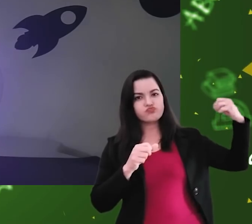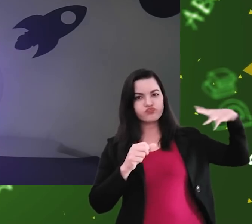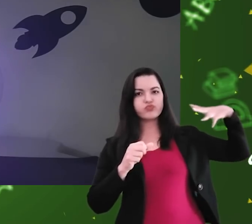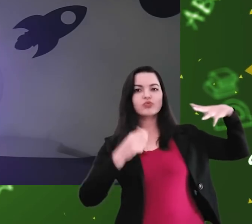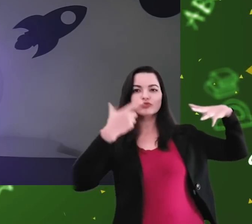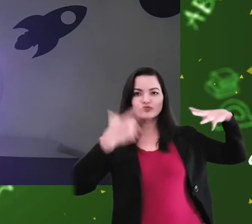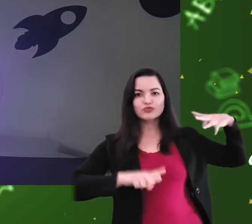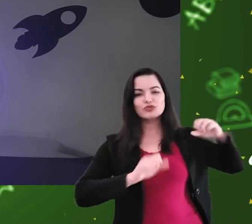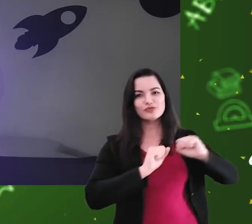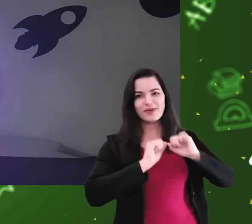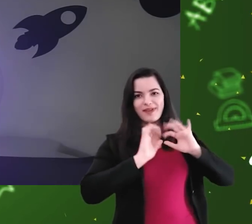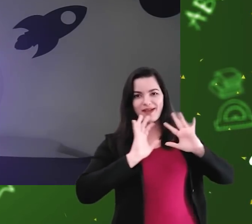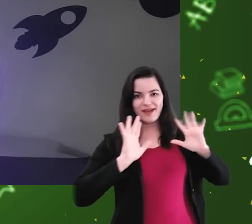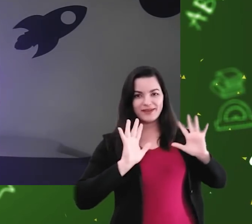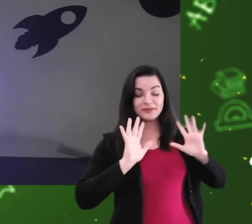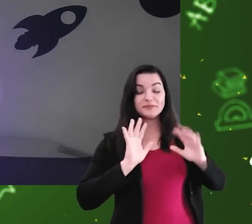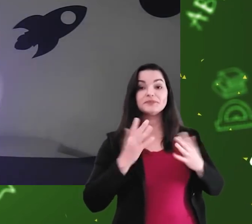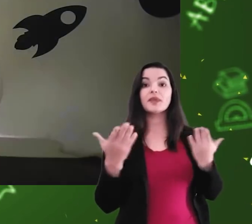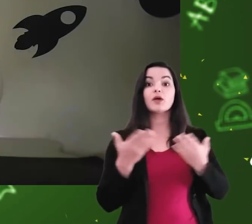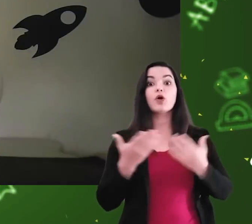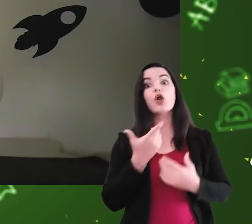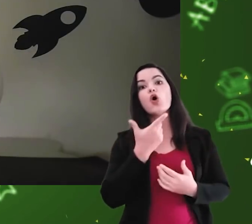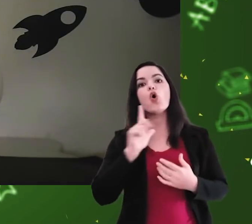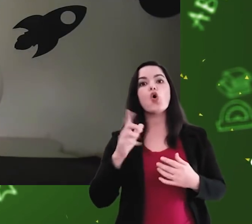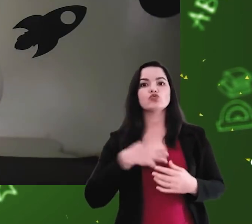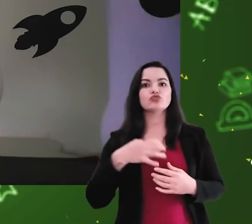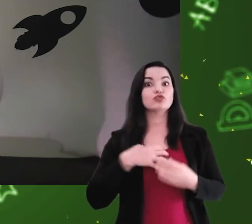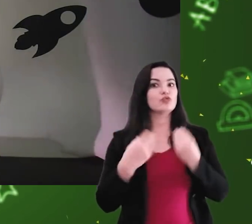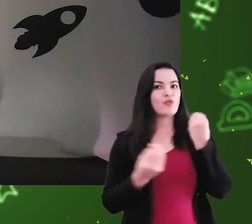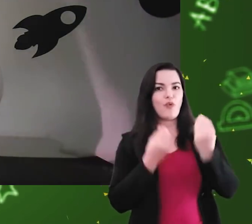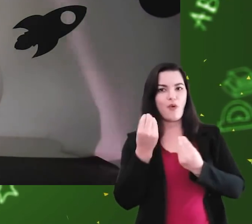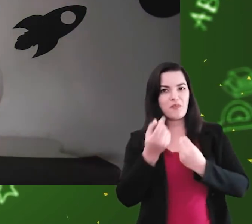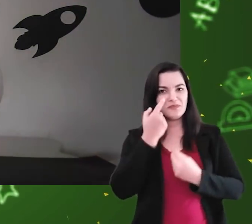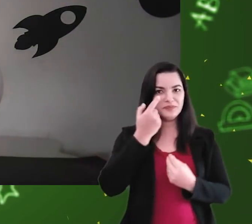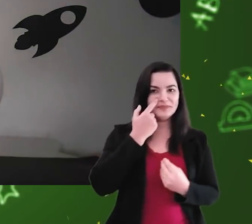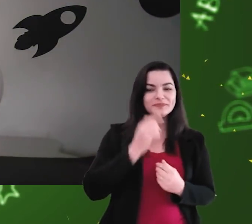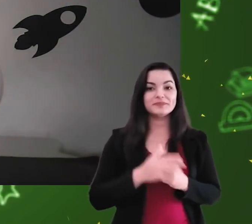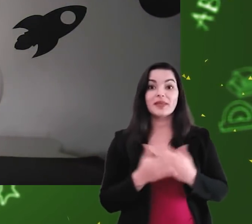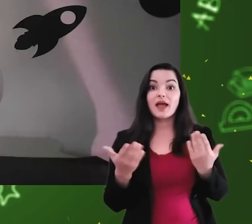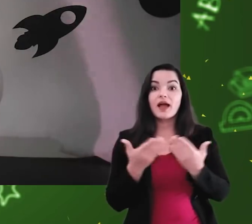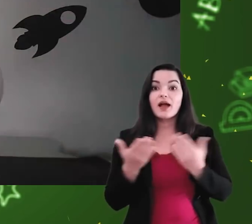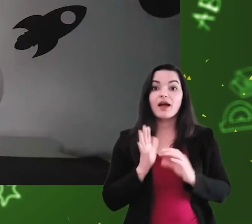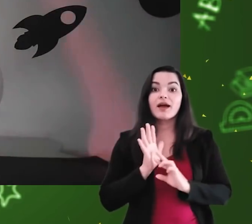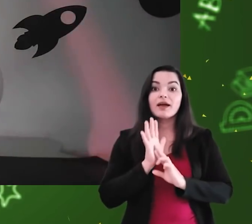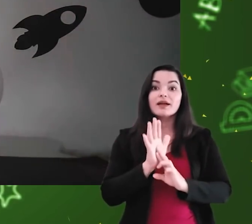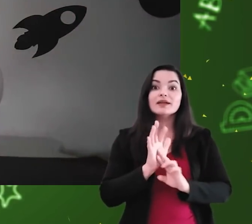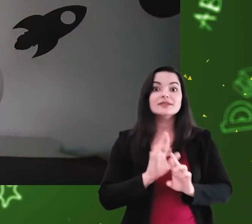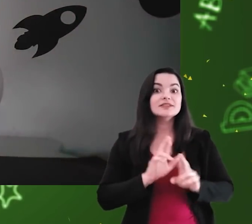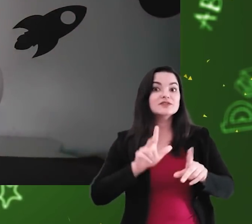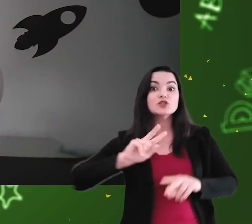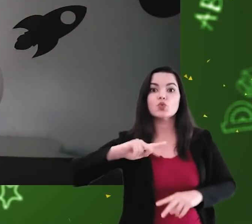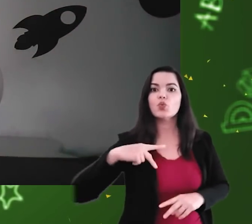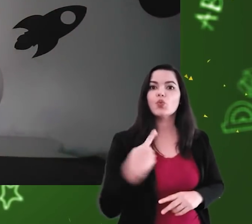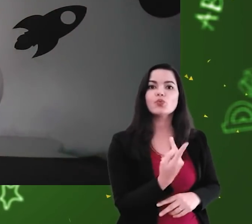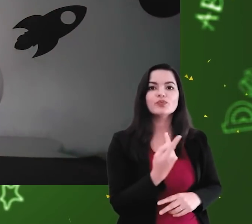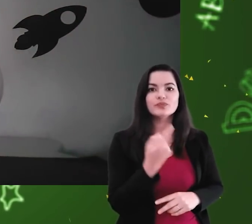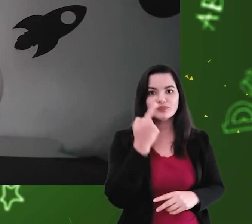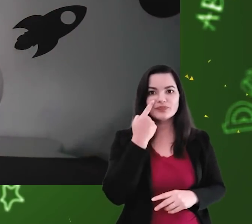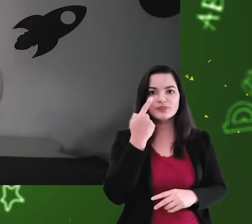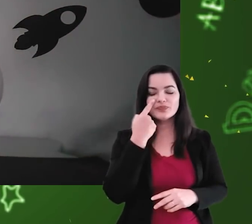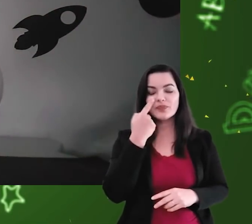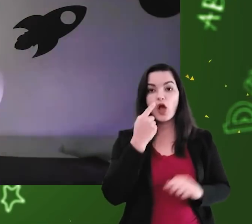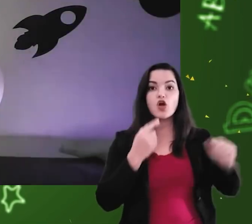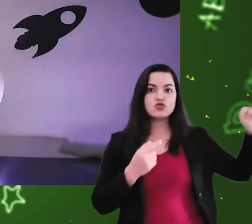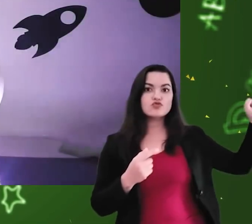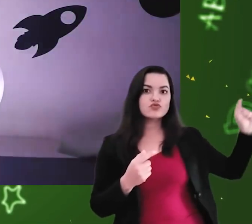ver qual é a outra possibilidade. Bom, agora nós vamos representar o que acontece ao contrário, tá? Eu